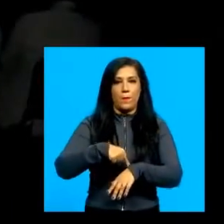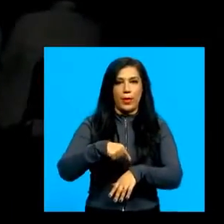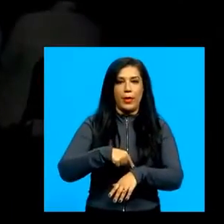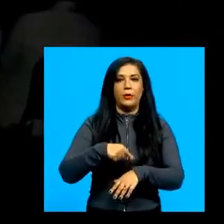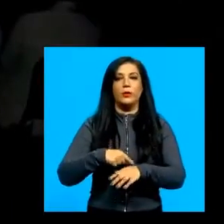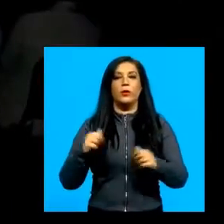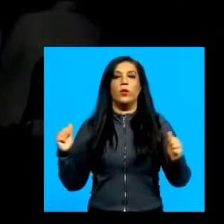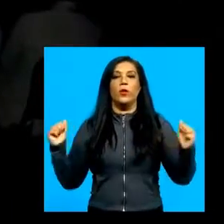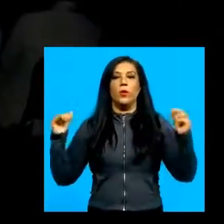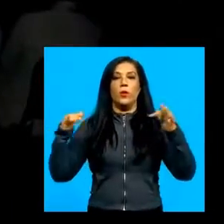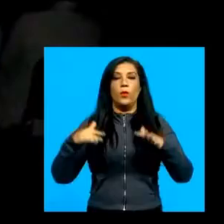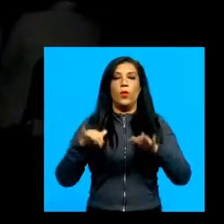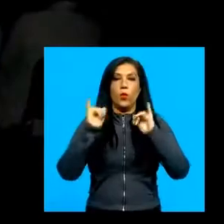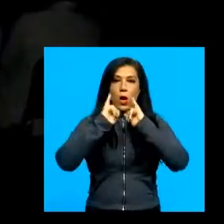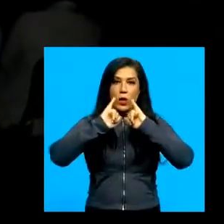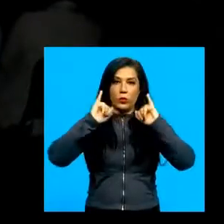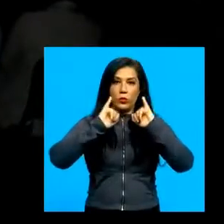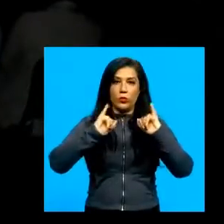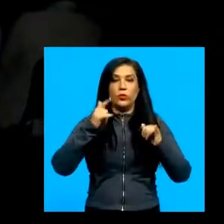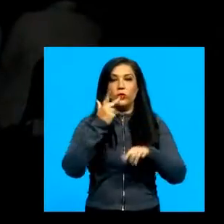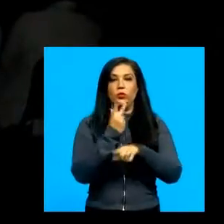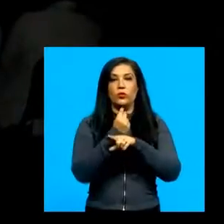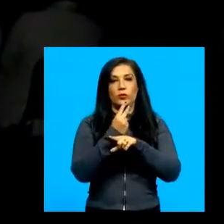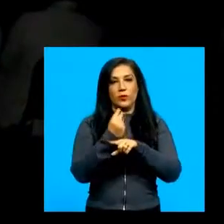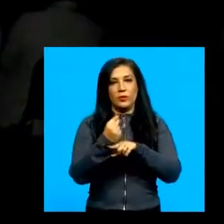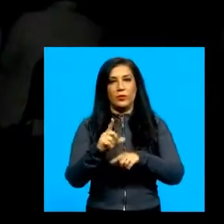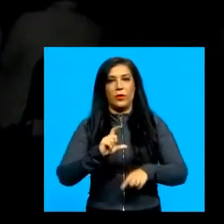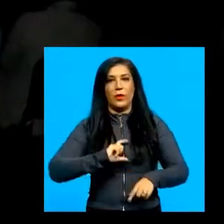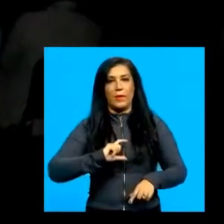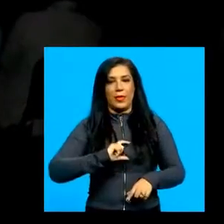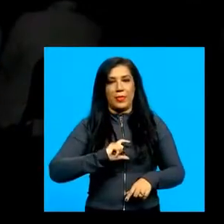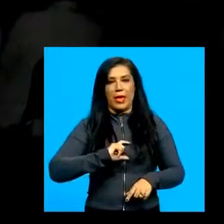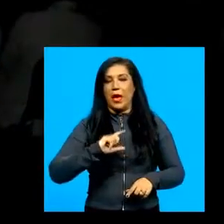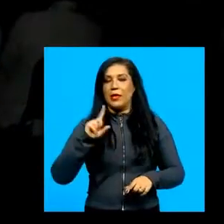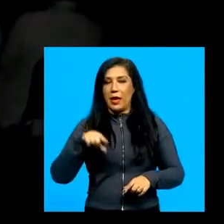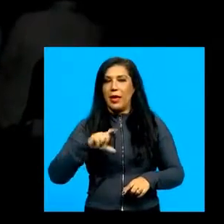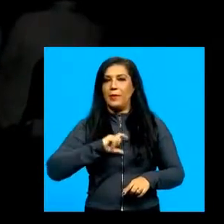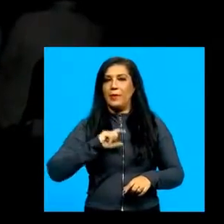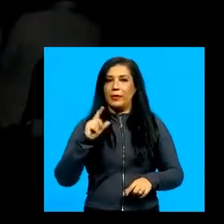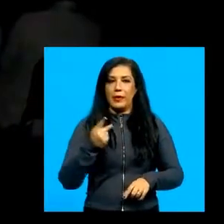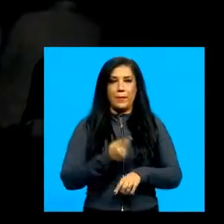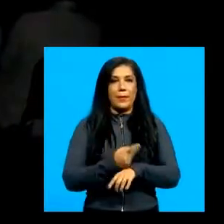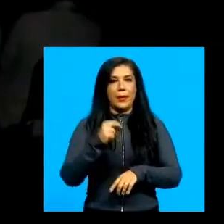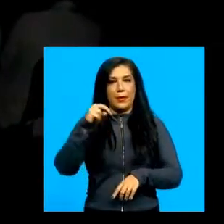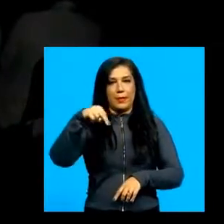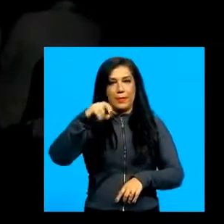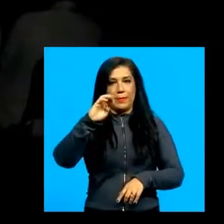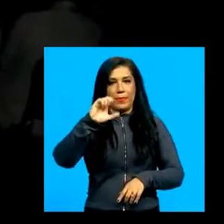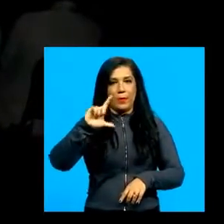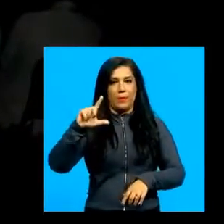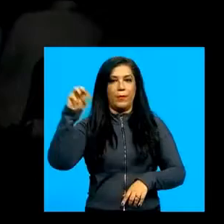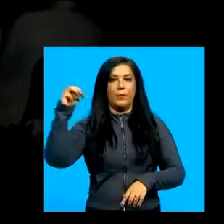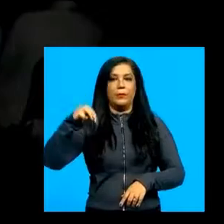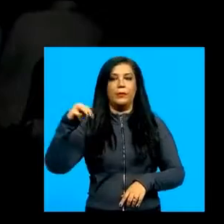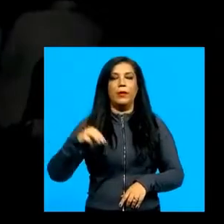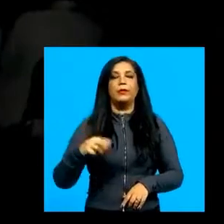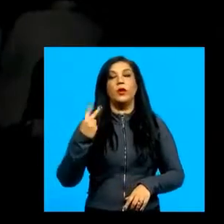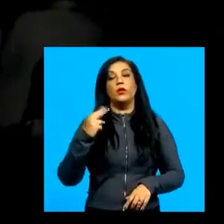está acontecendo o anúncio dos vencedores da medalha Fields, que é considerada o Prêmio Nobel da Matemática. Cerca